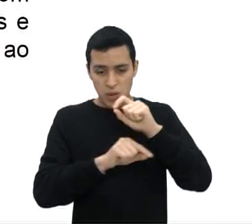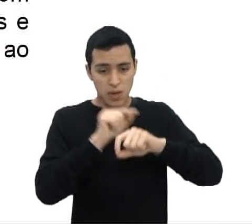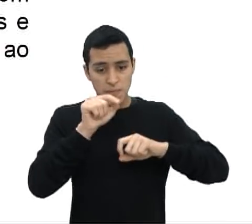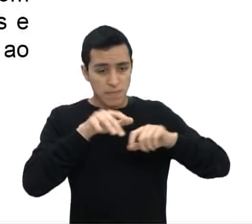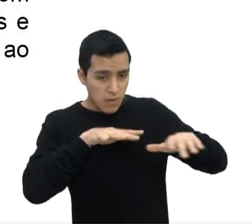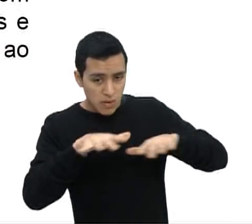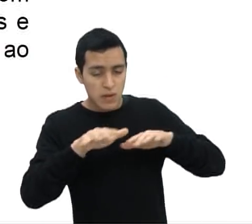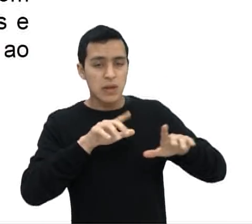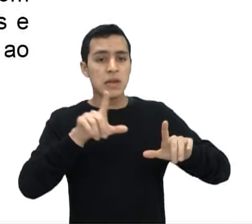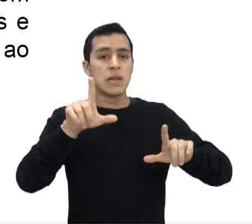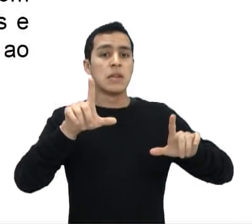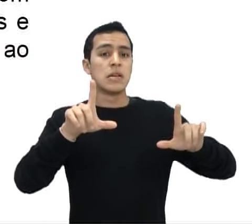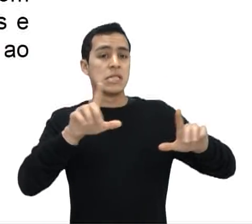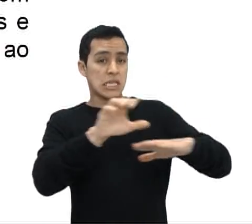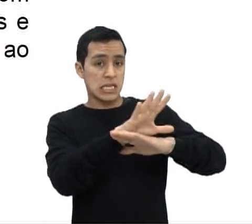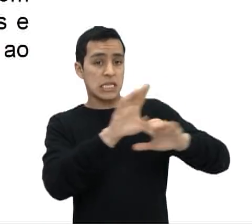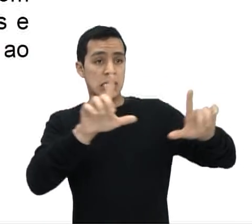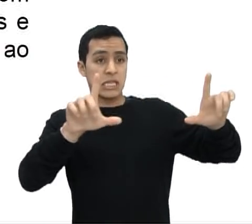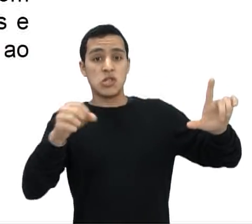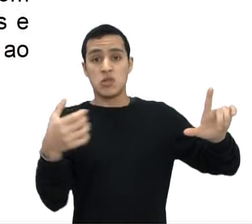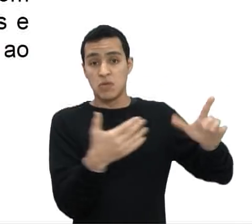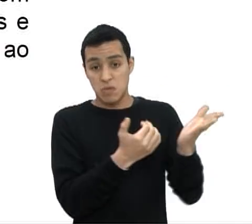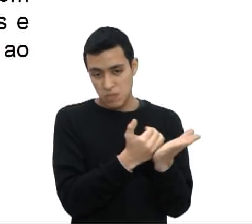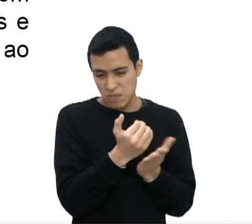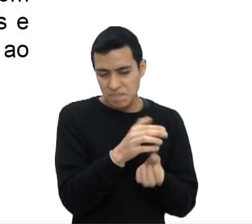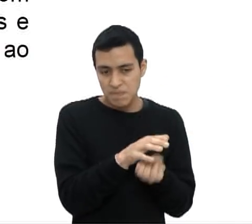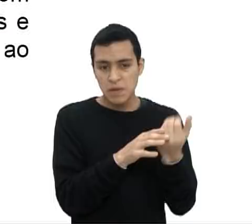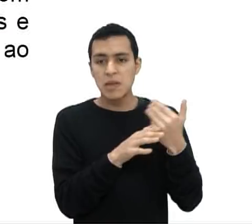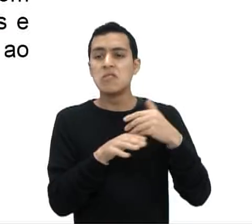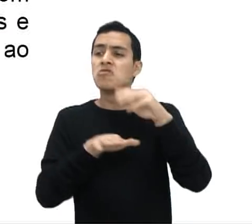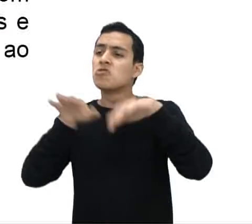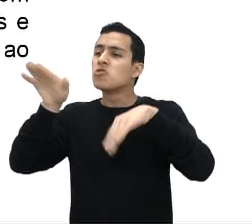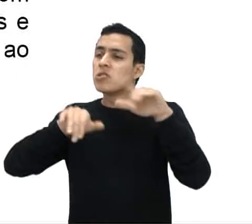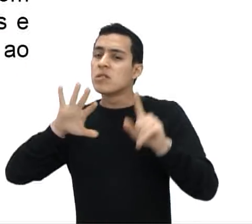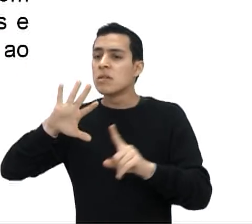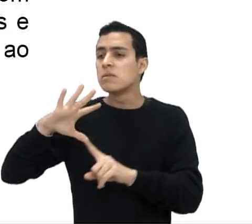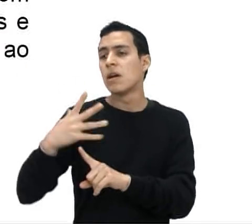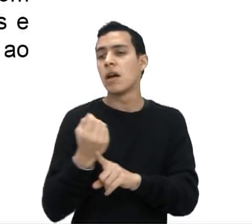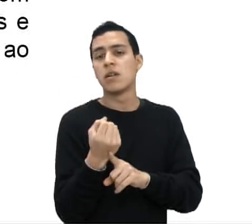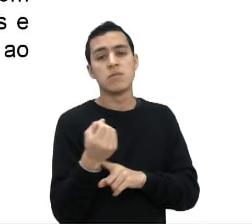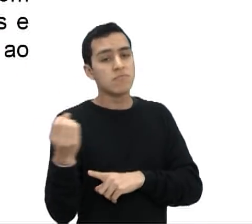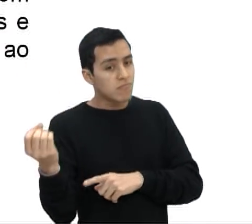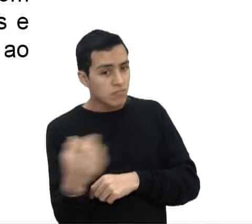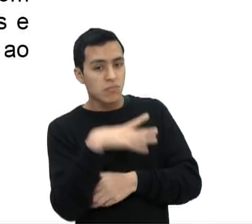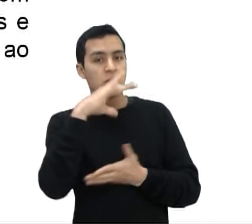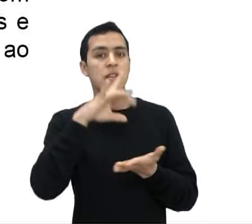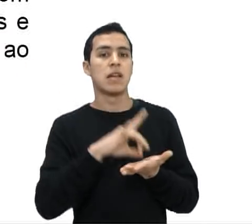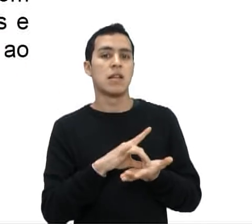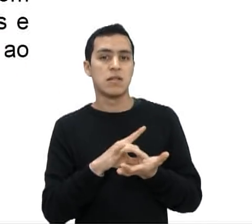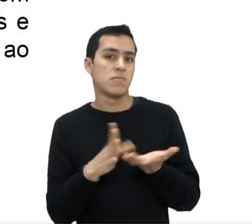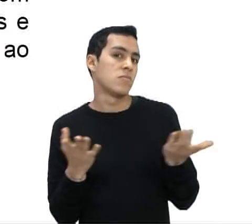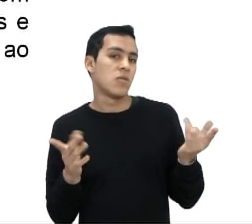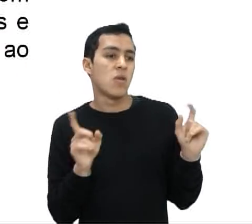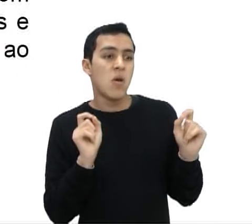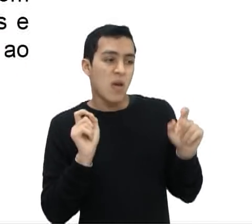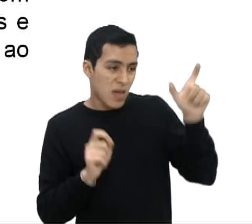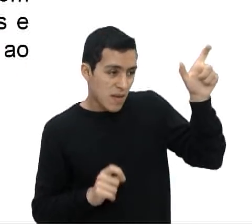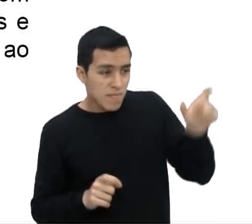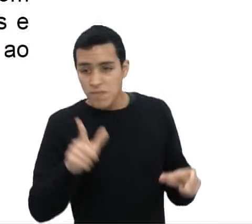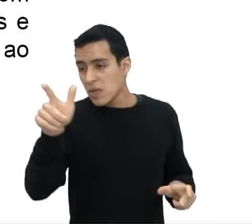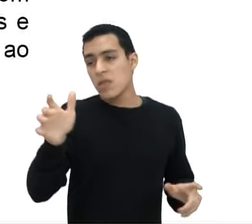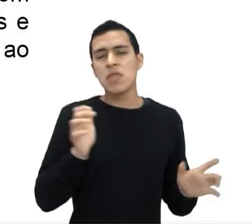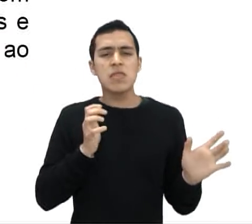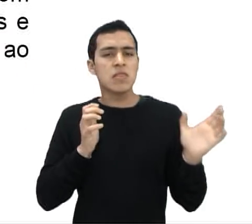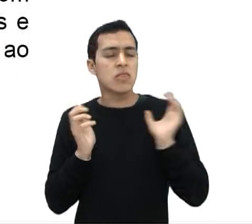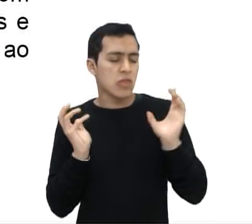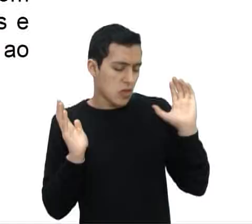movimento cinema novo começava a surgir e a convocar a arte ao neorrealismo. Ao invés de personagens ricos